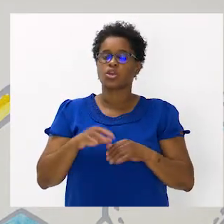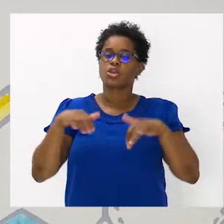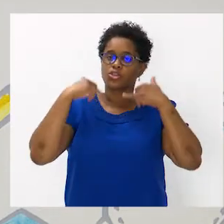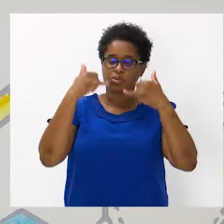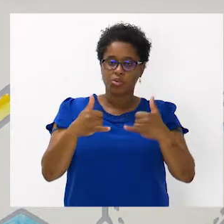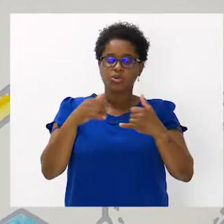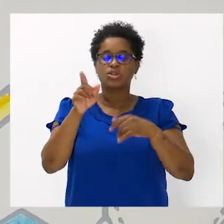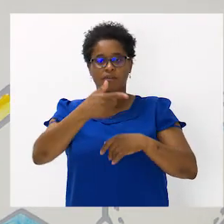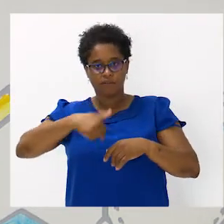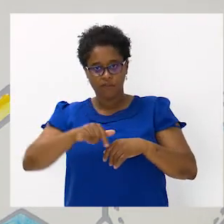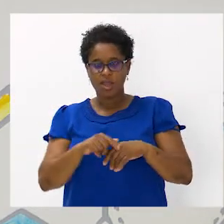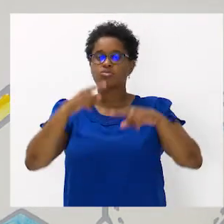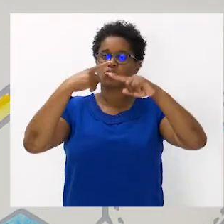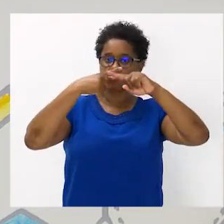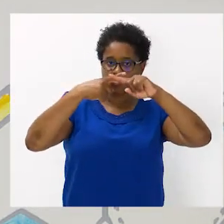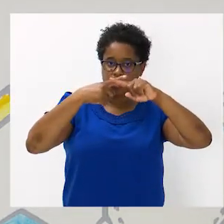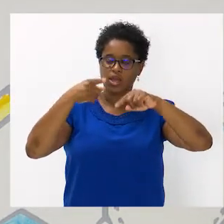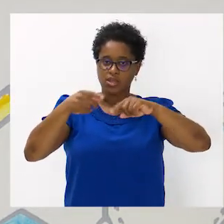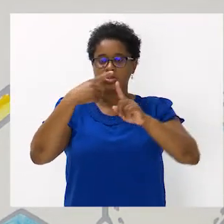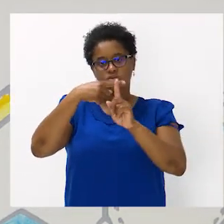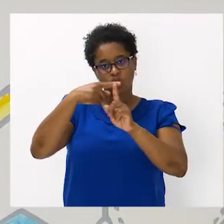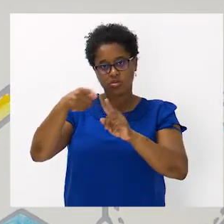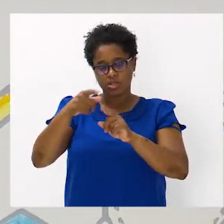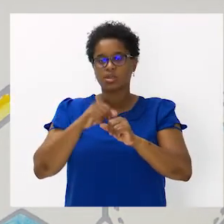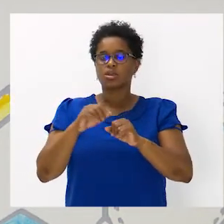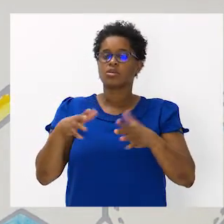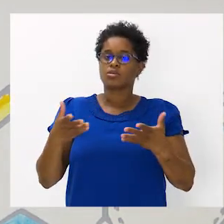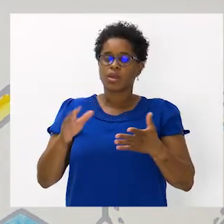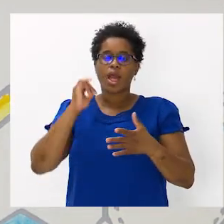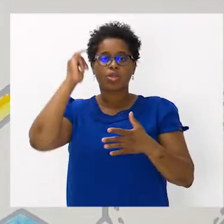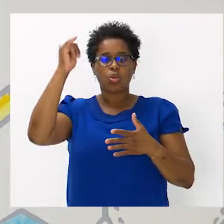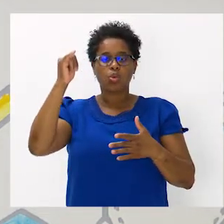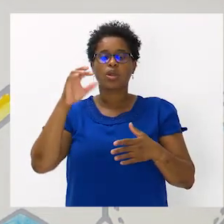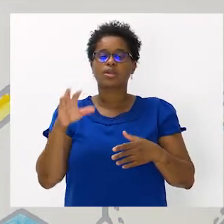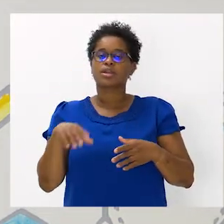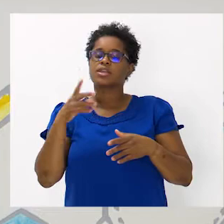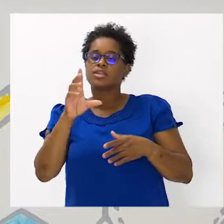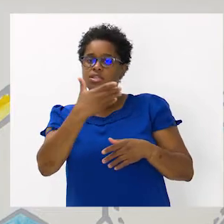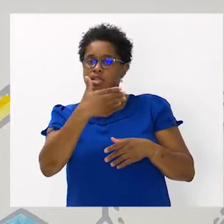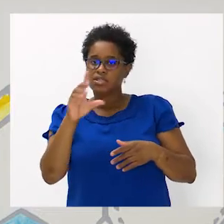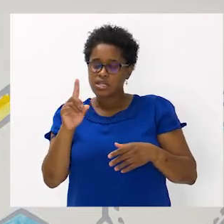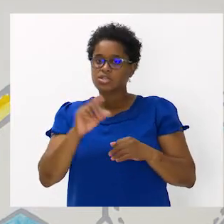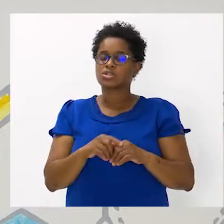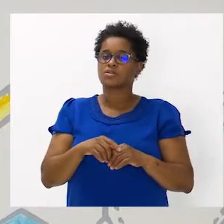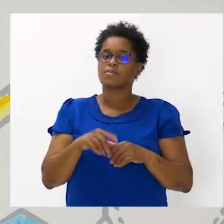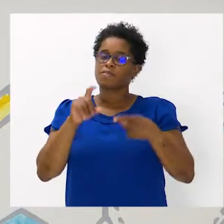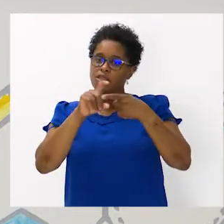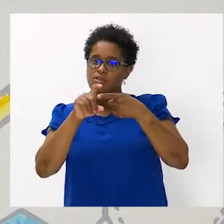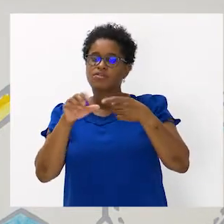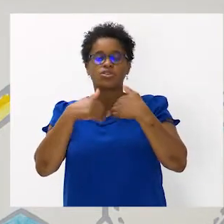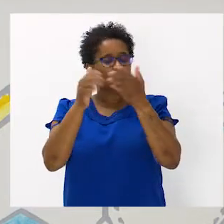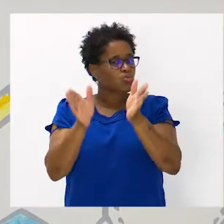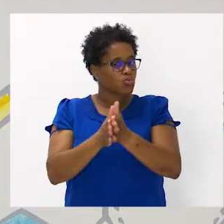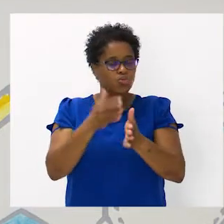ok? Depois, vamos multiplicar essa soma pela altura, que é 16, e dividindo